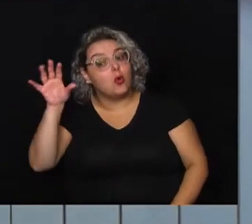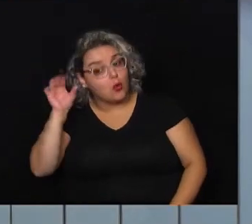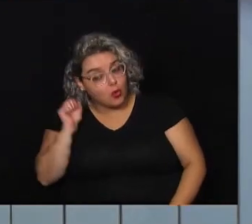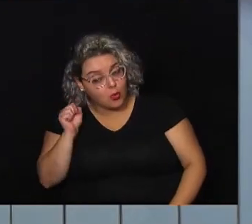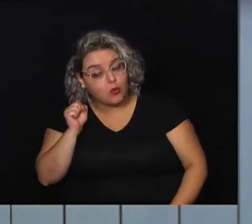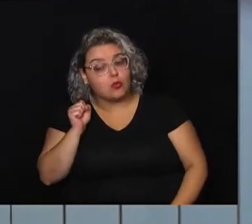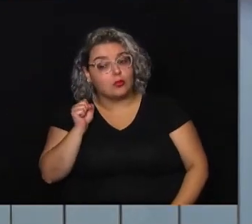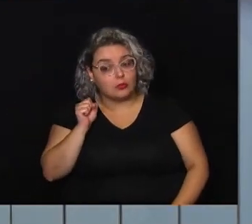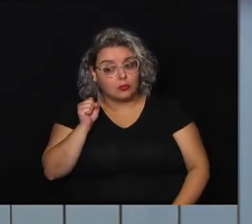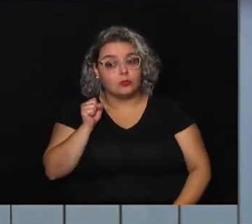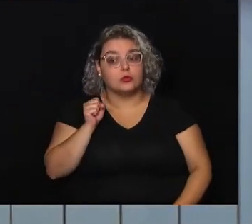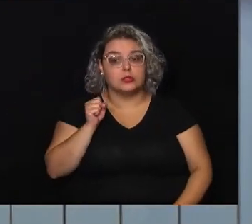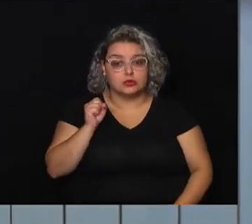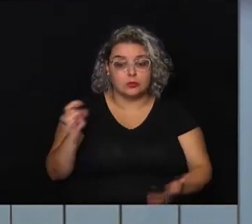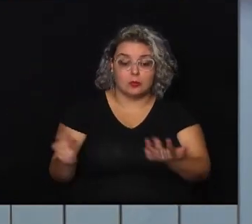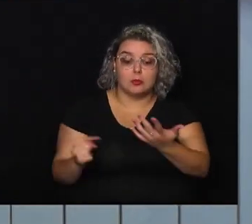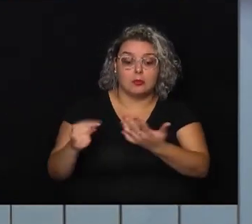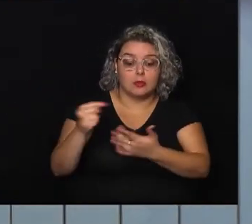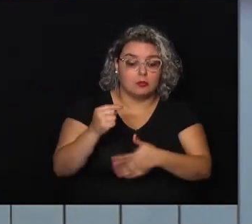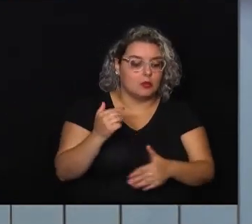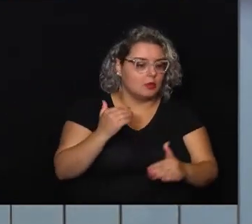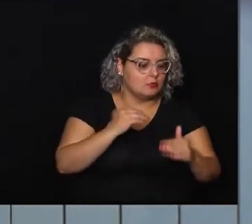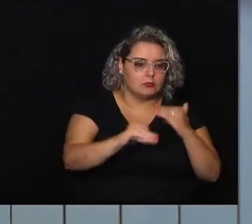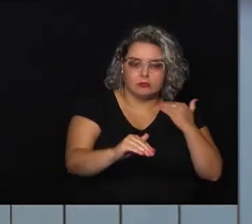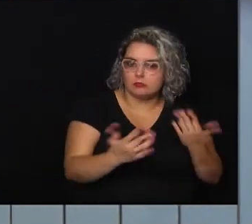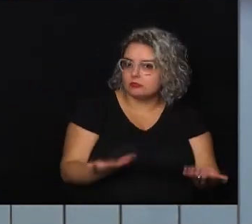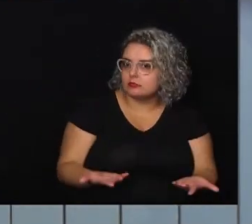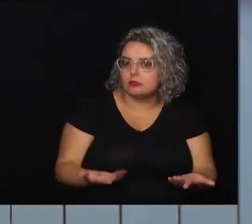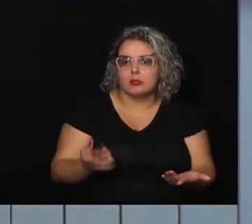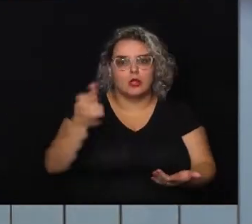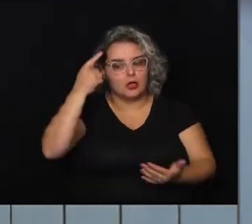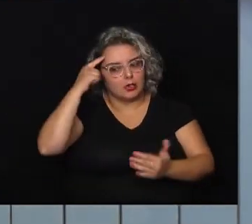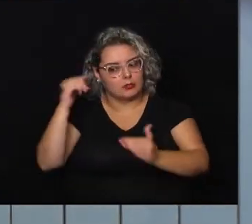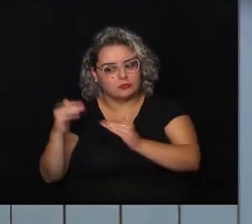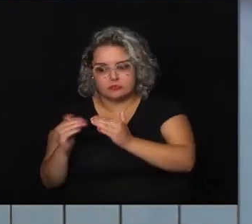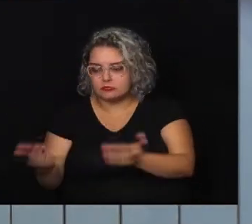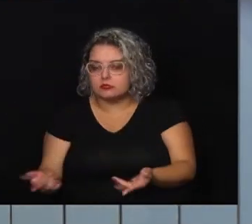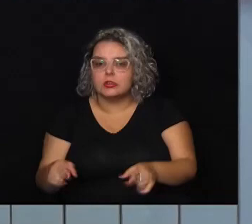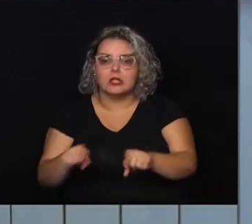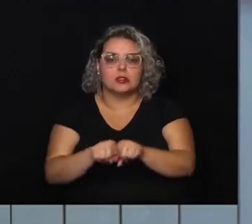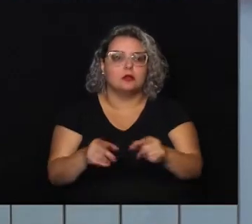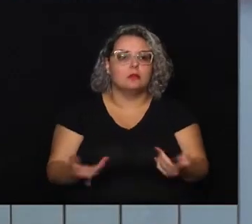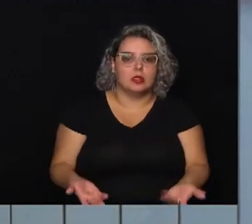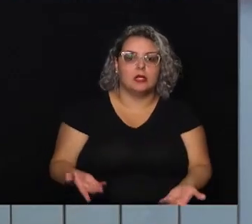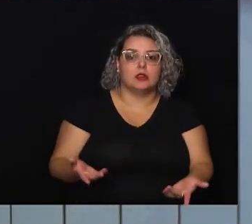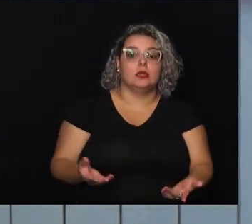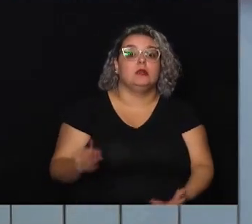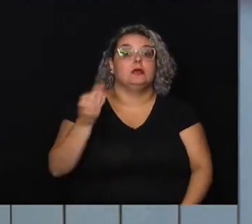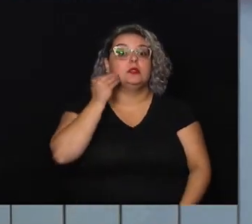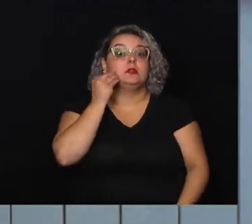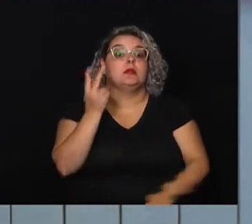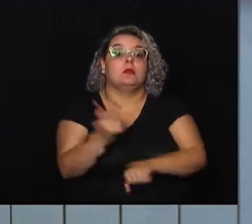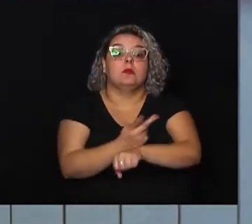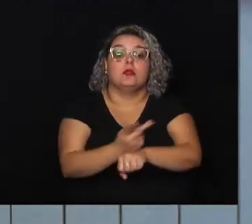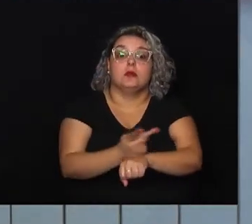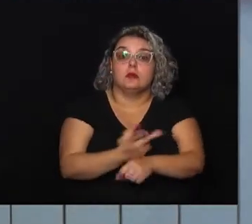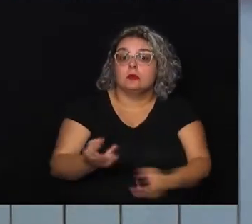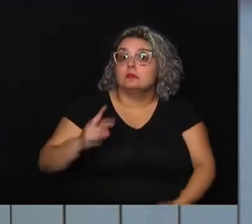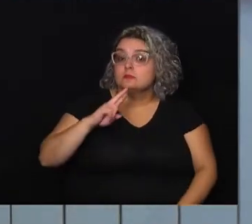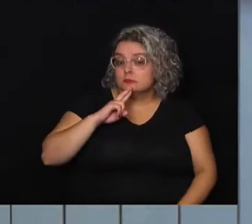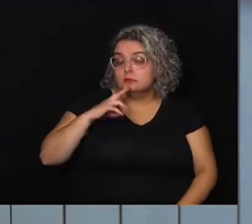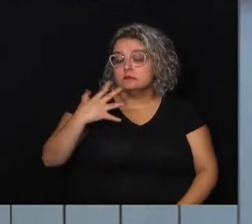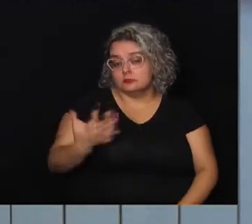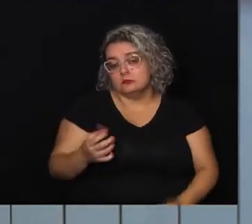vezes, os pontos contrários, né, as divergências, e a partir daí tentar buscar soluções